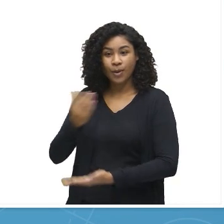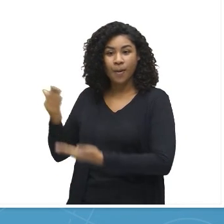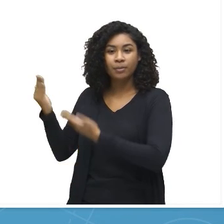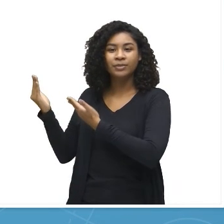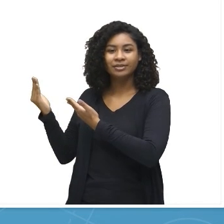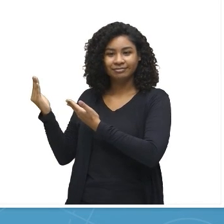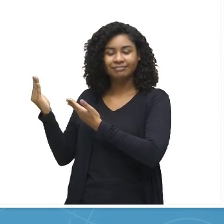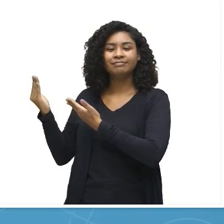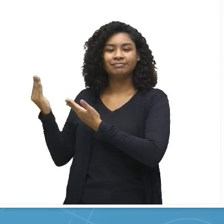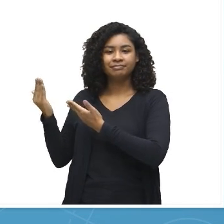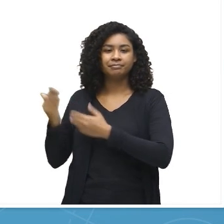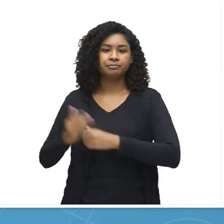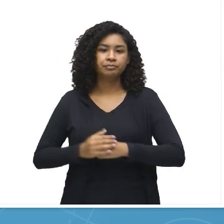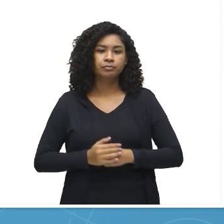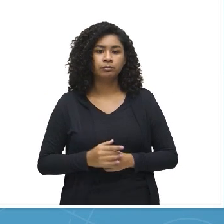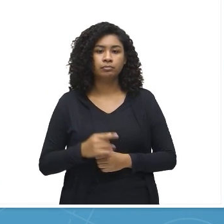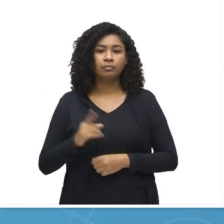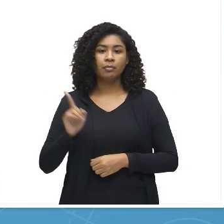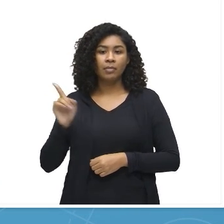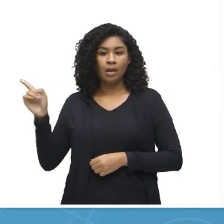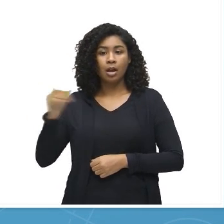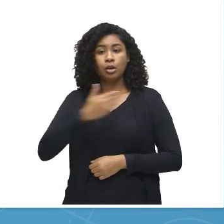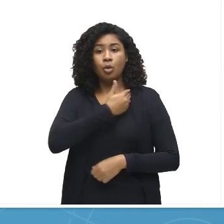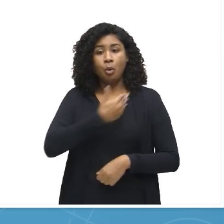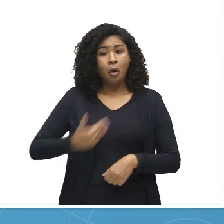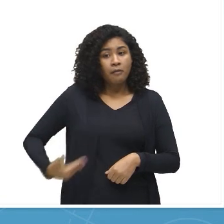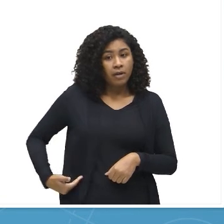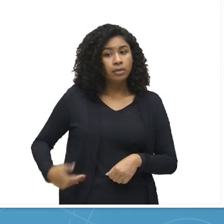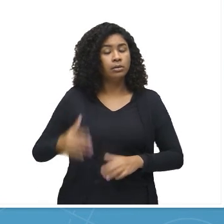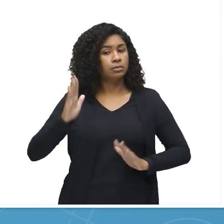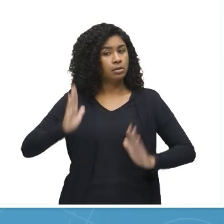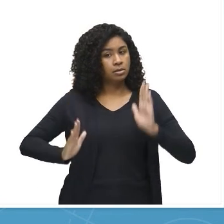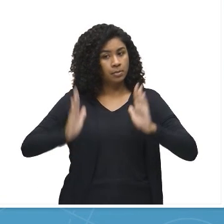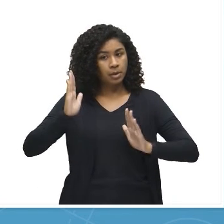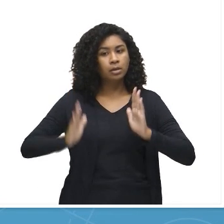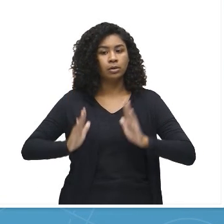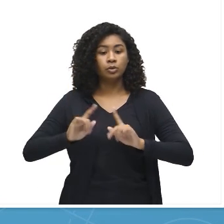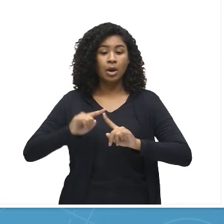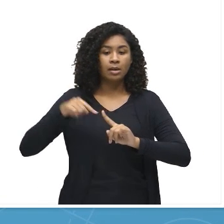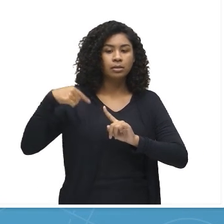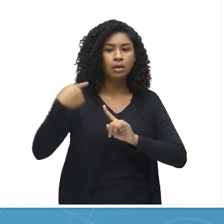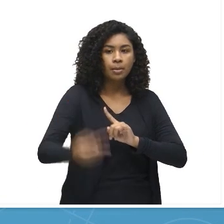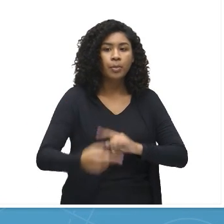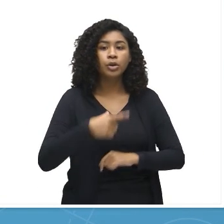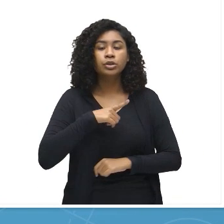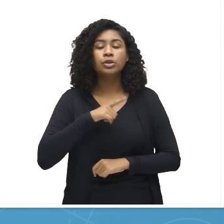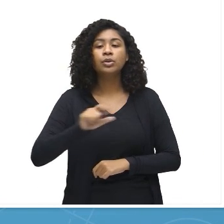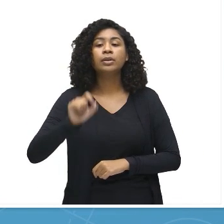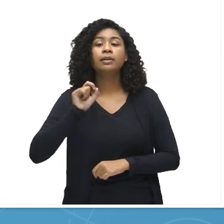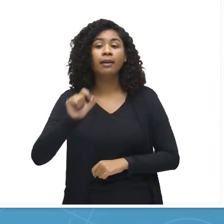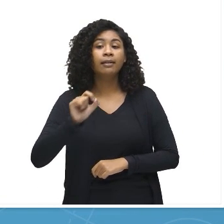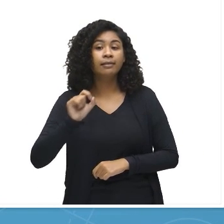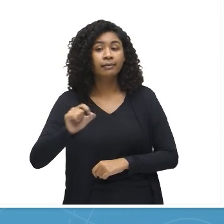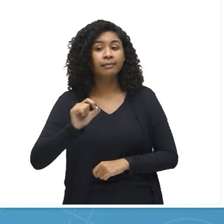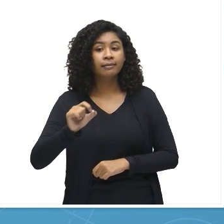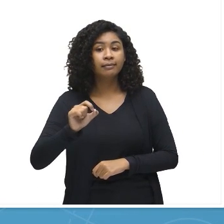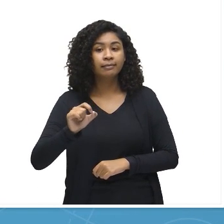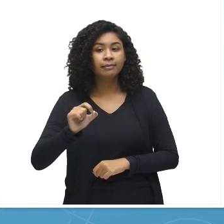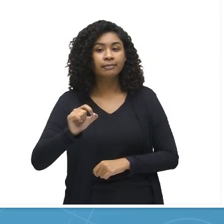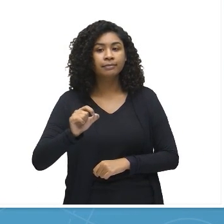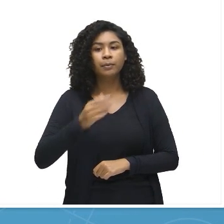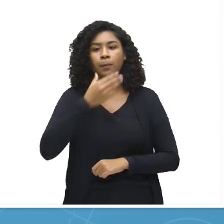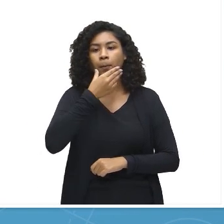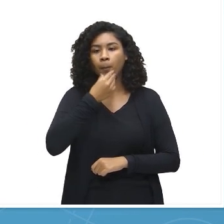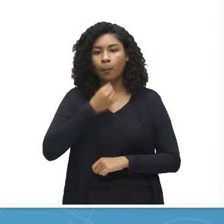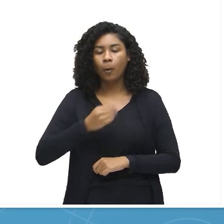depois de Carlos Magno, claro, que era o governante na época, vai ser justamente o Alcuino de